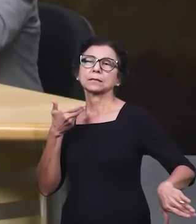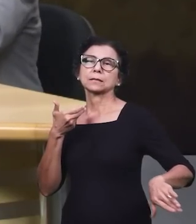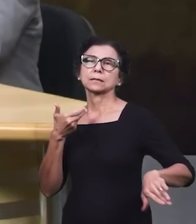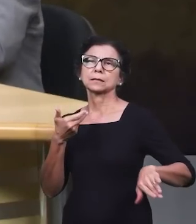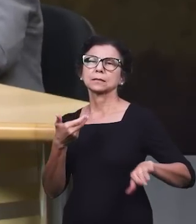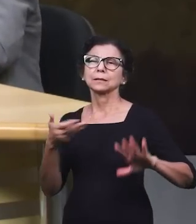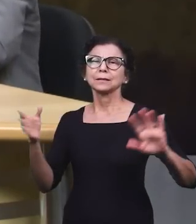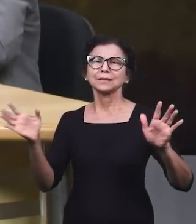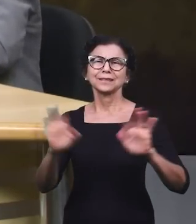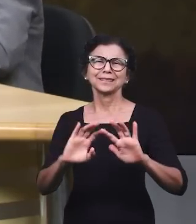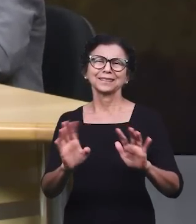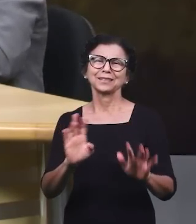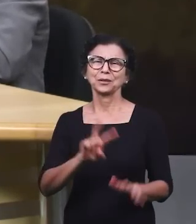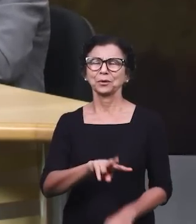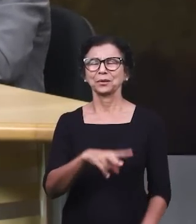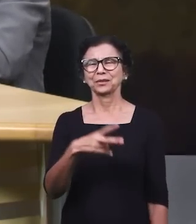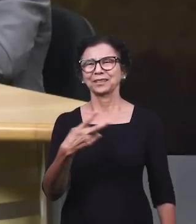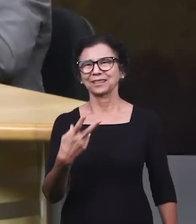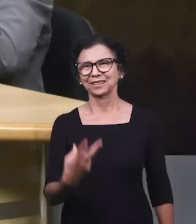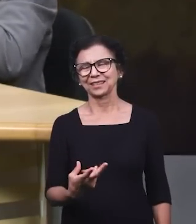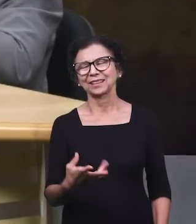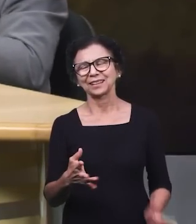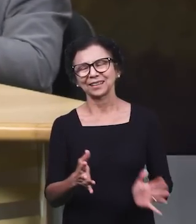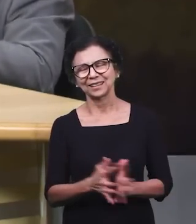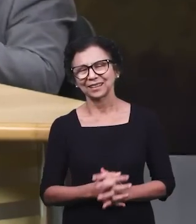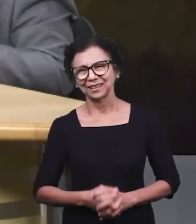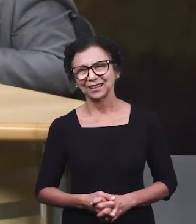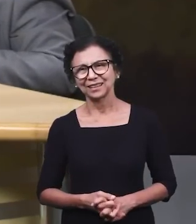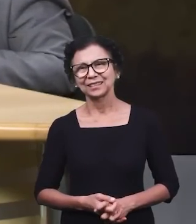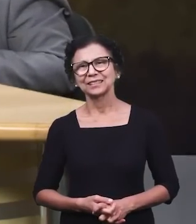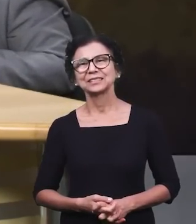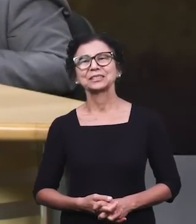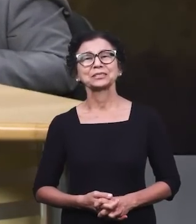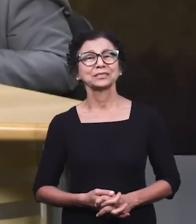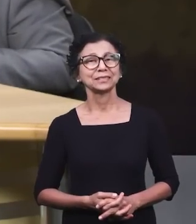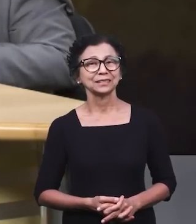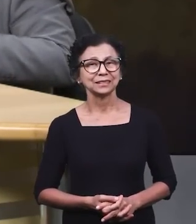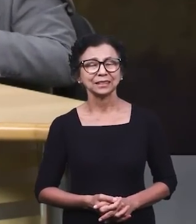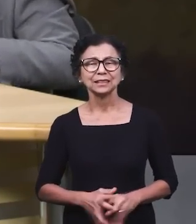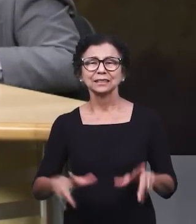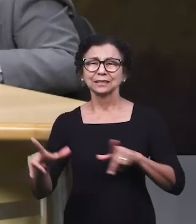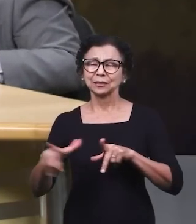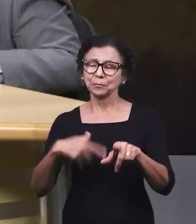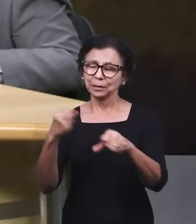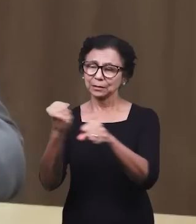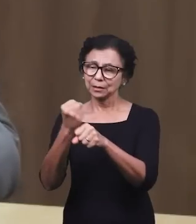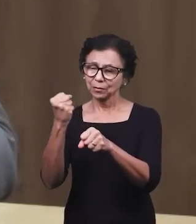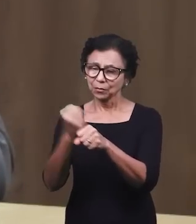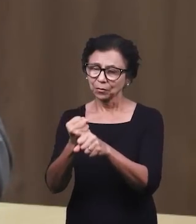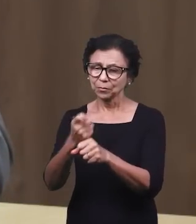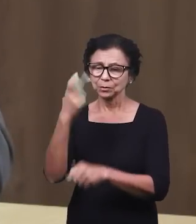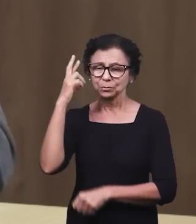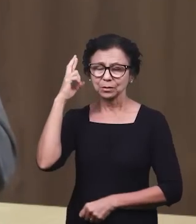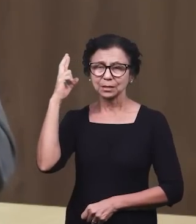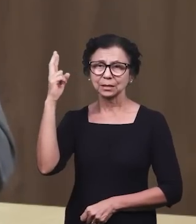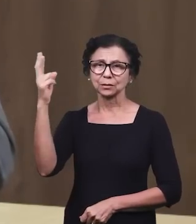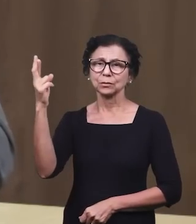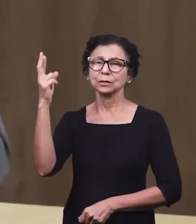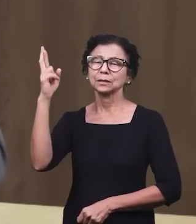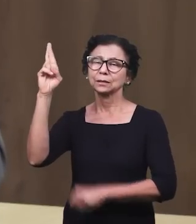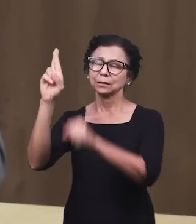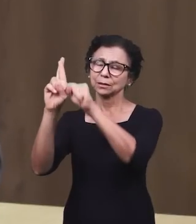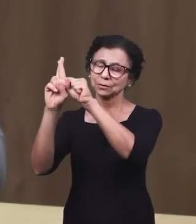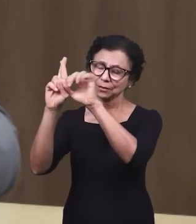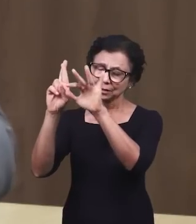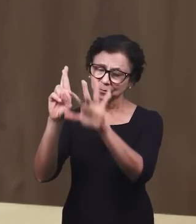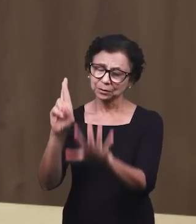obra que Deus vai abençoar a sua família. Entendeu? Abraão foi o que Abraão fez. Viveu o projeto e Deus